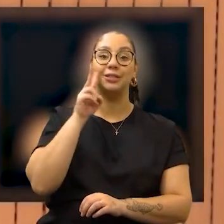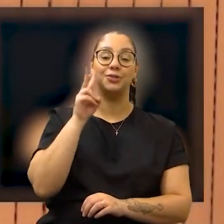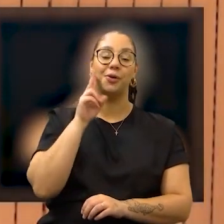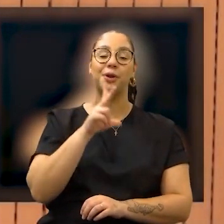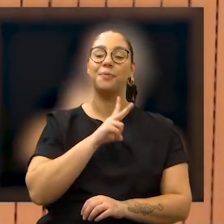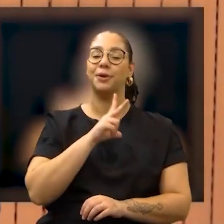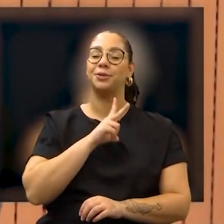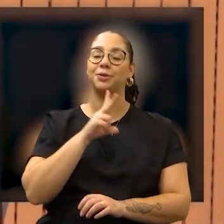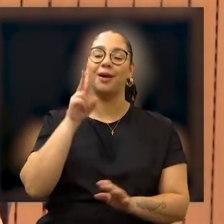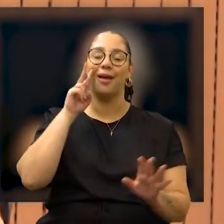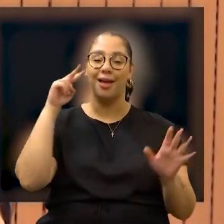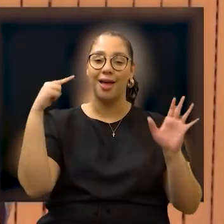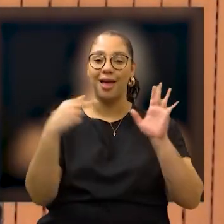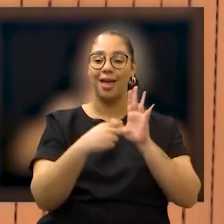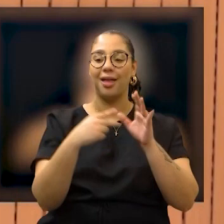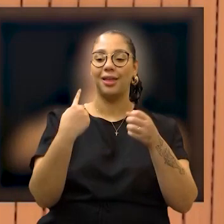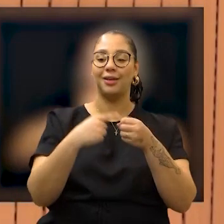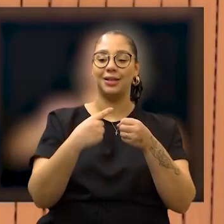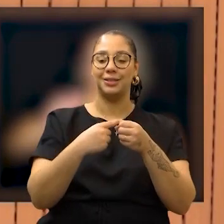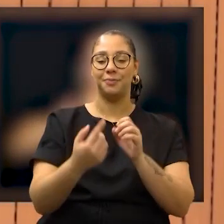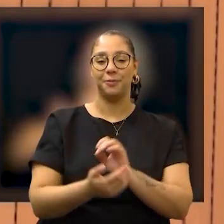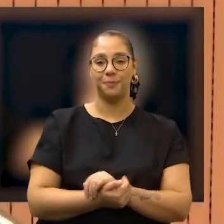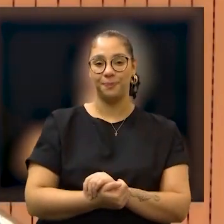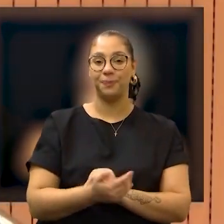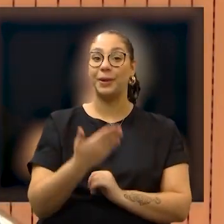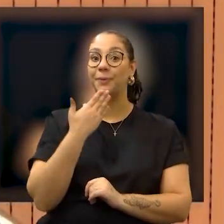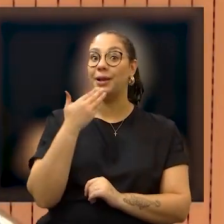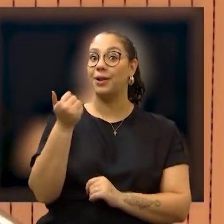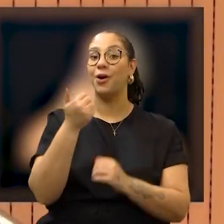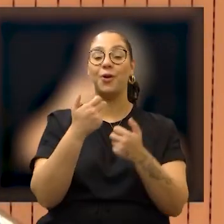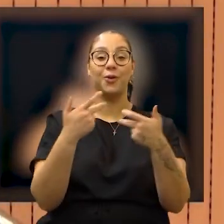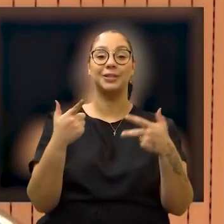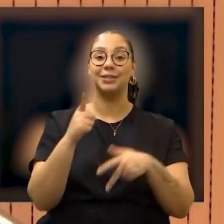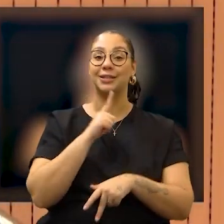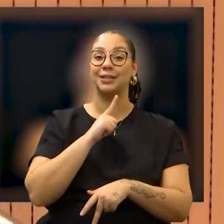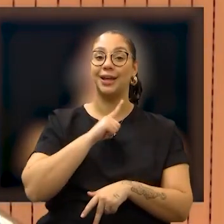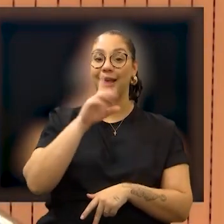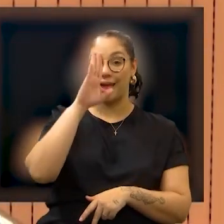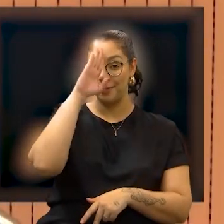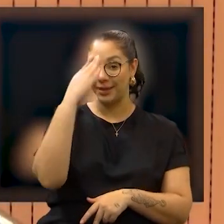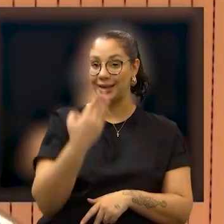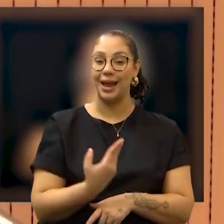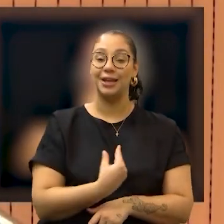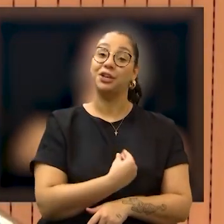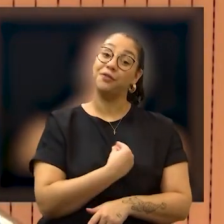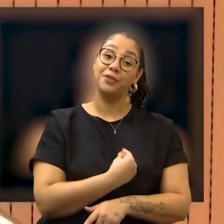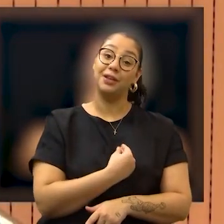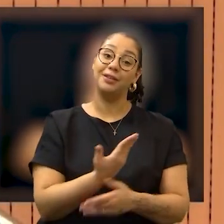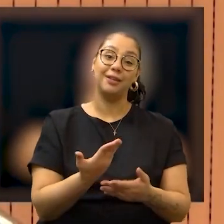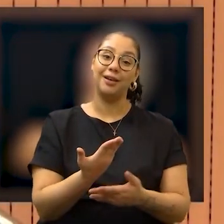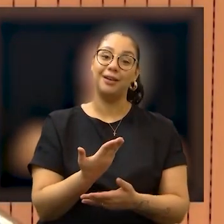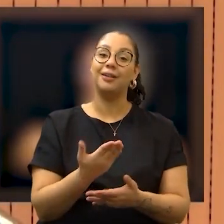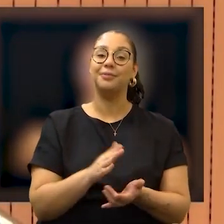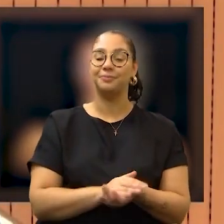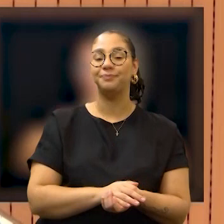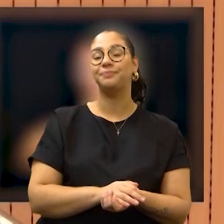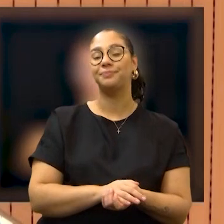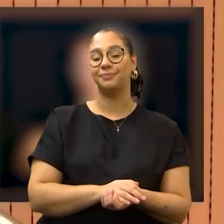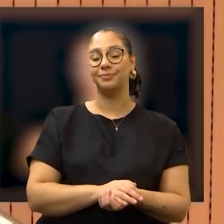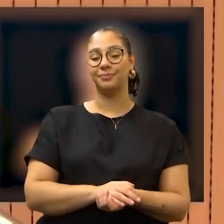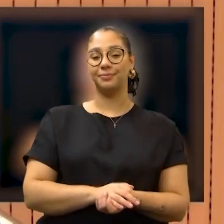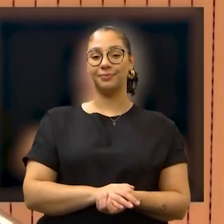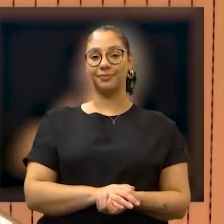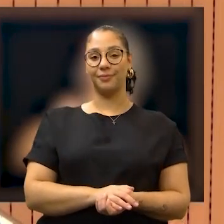sua história pessoal reconhecida no município. A melhor coisa que tem é homenagear em vida, né? E